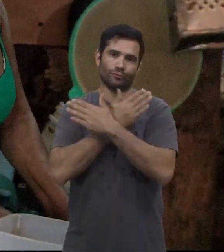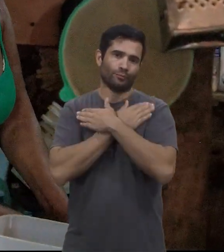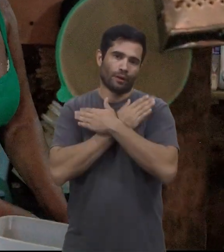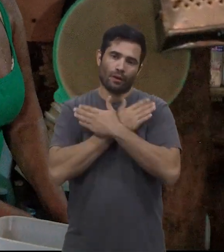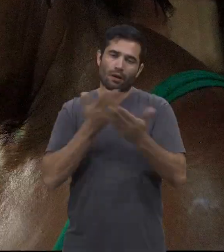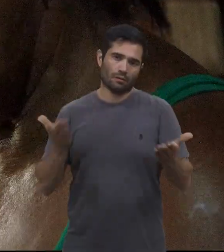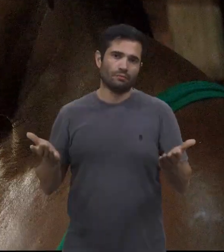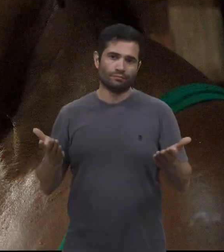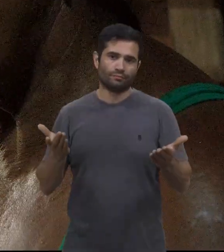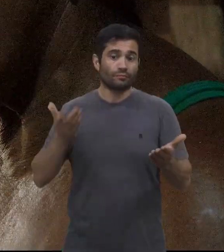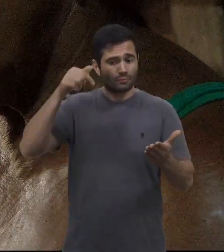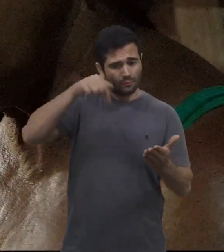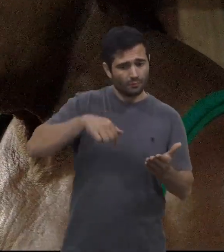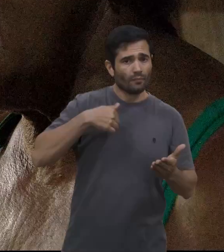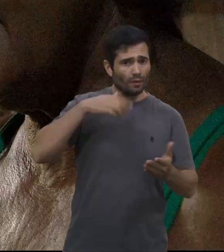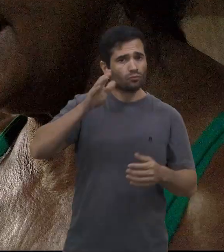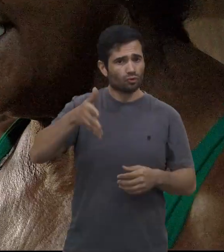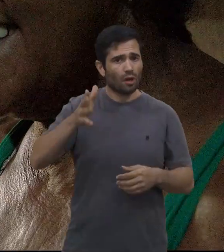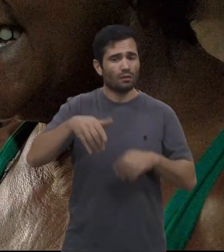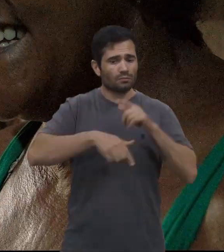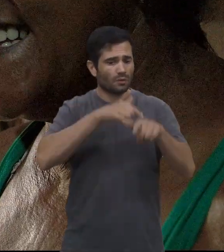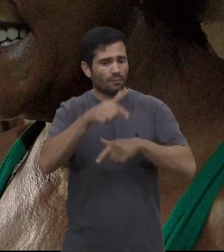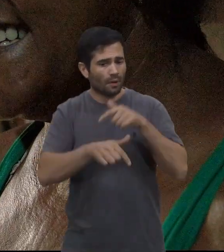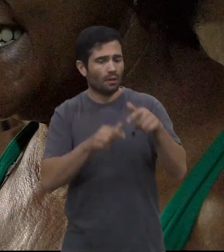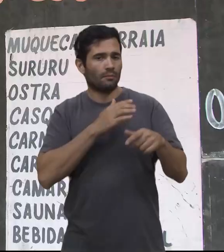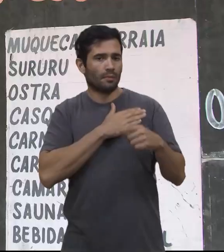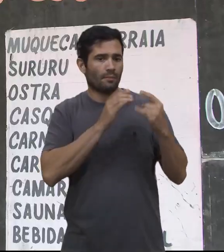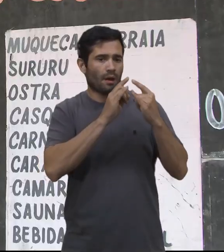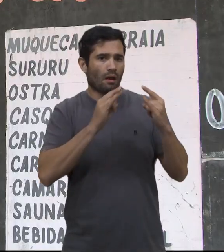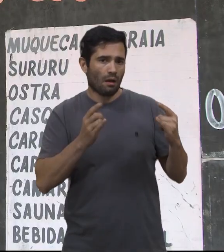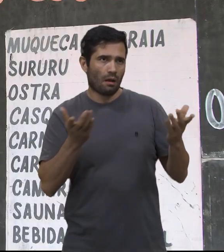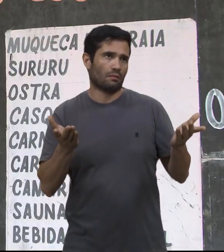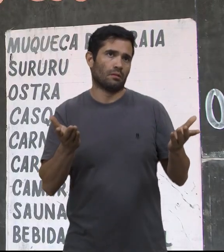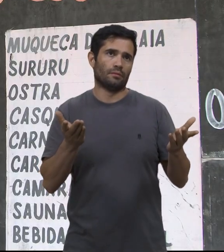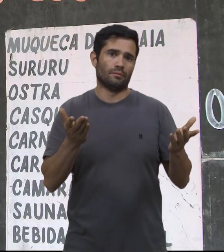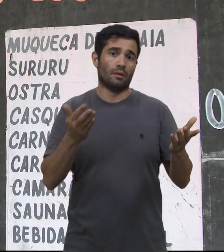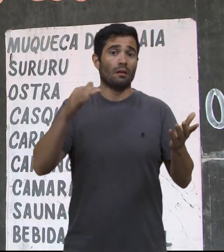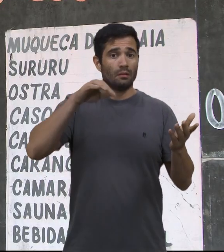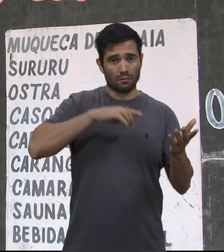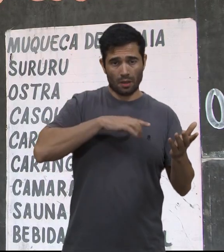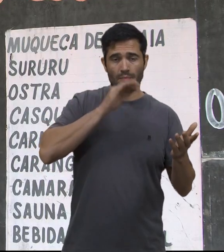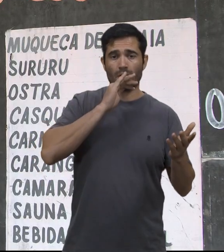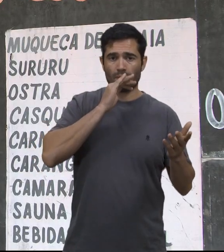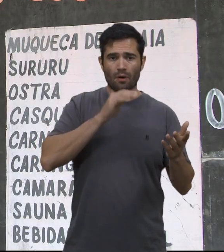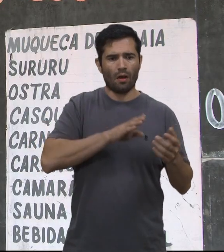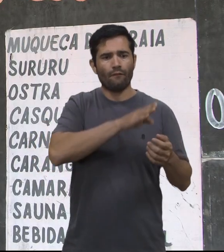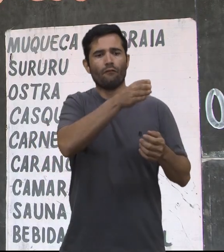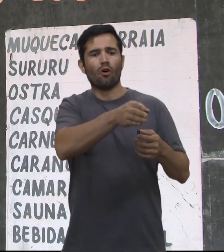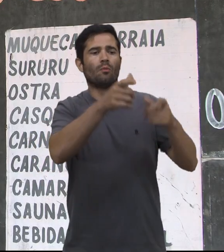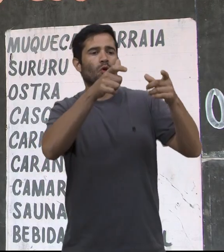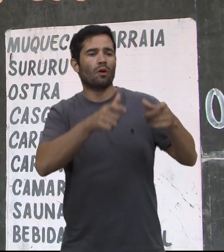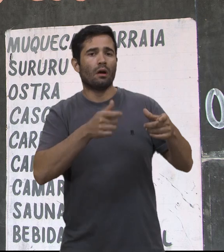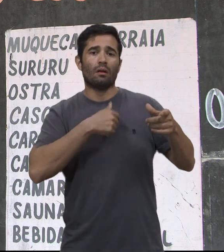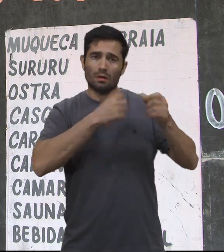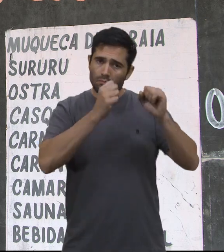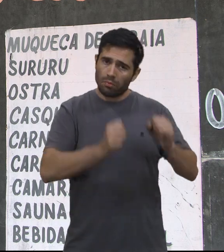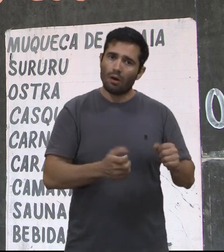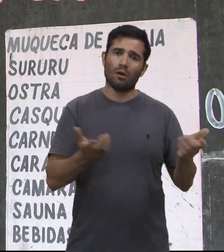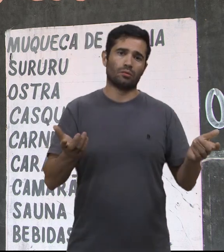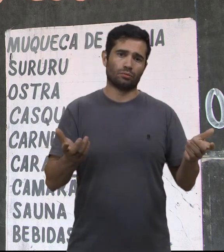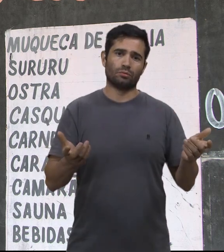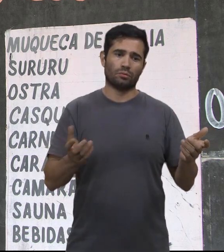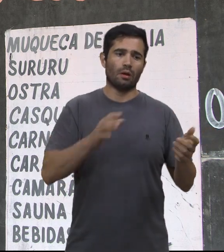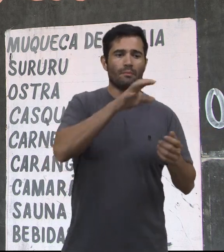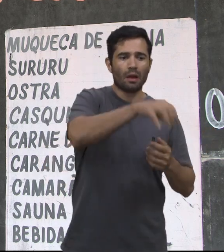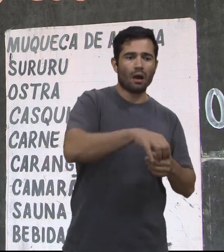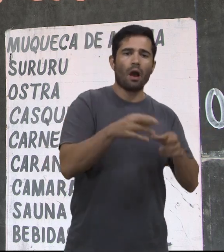ter emprego. E aqui eu já tenho o meu emprego, que tem a minha barraquinha. Tem, se eu sair para um canto, eu posso ir para ali,